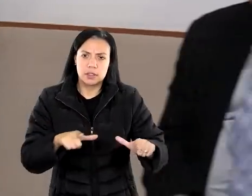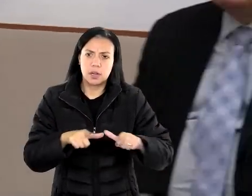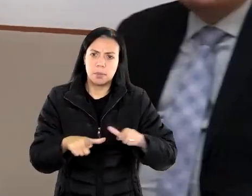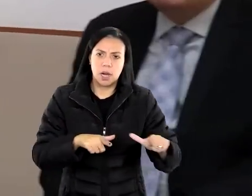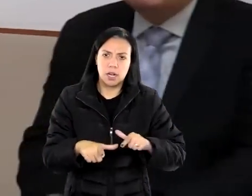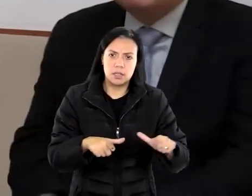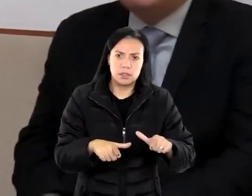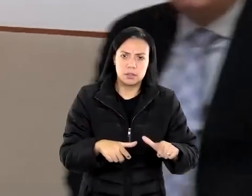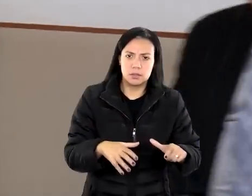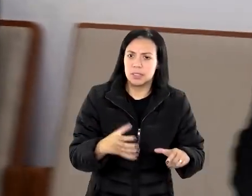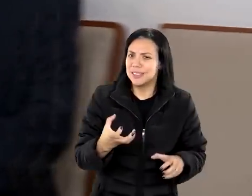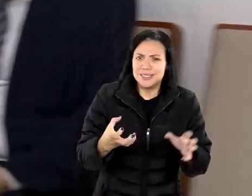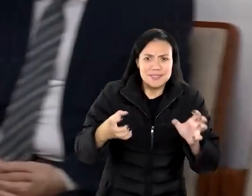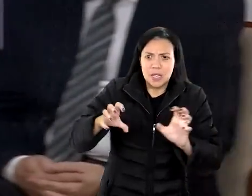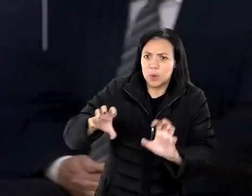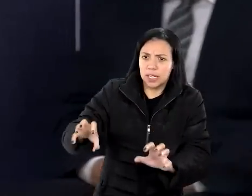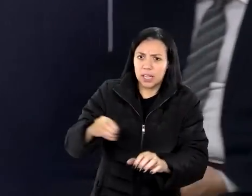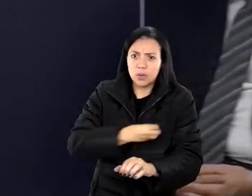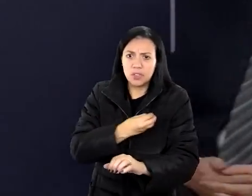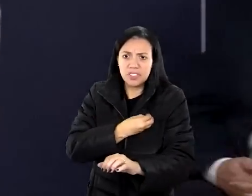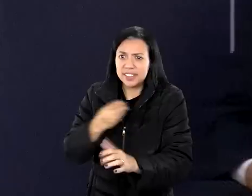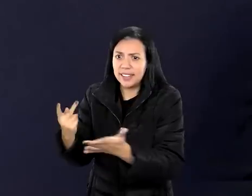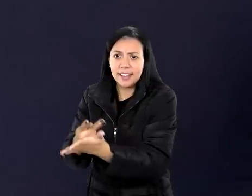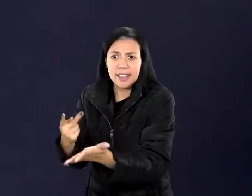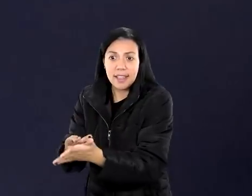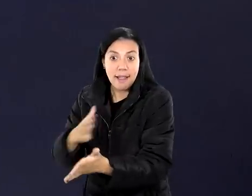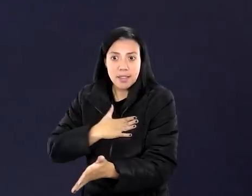Presbítero 10, top.